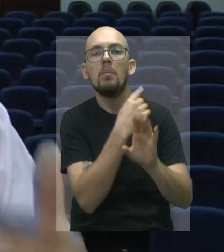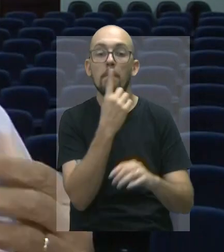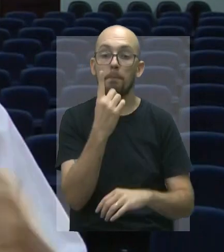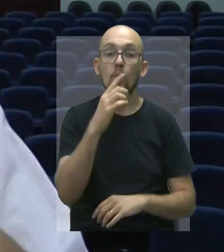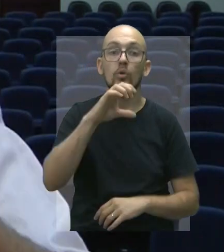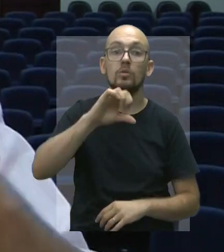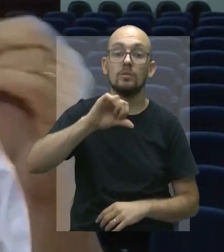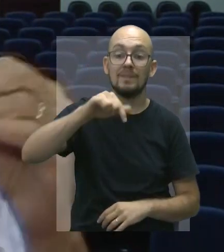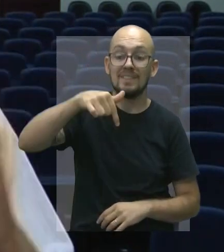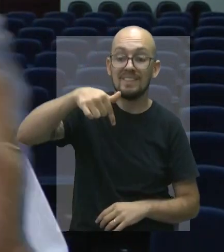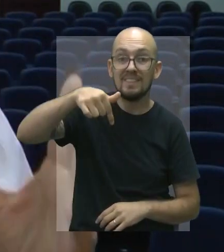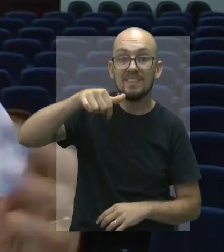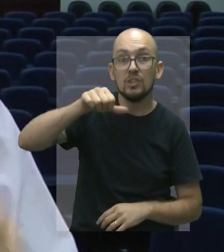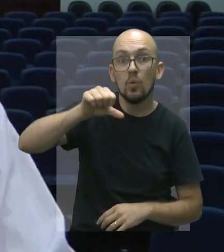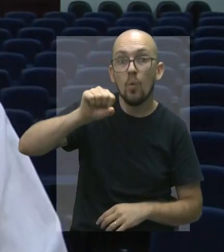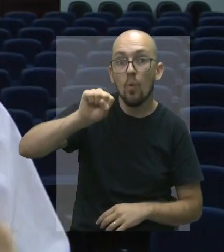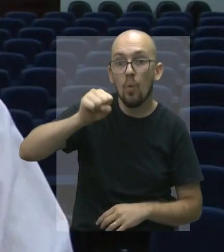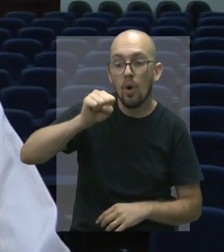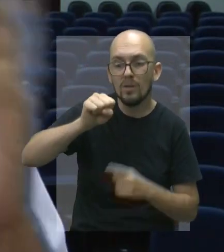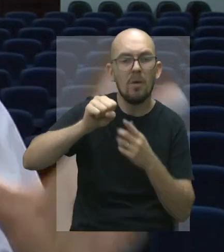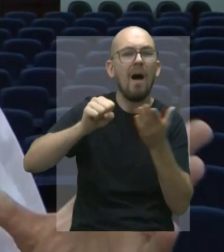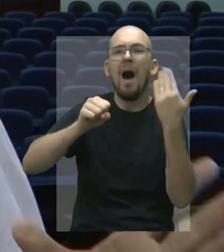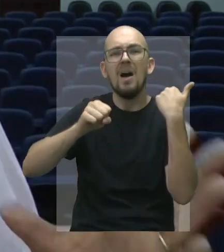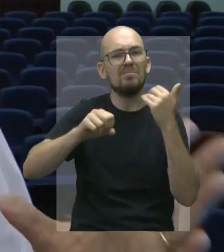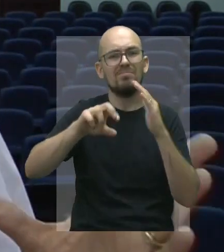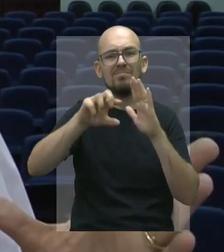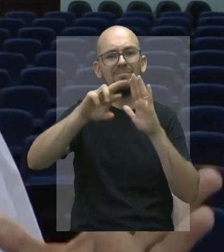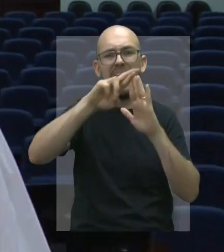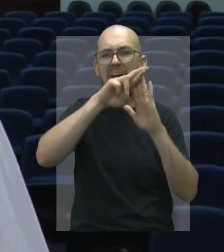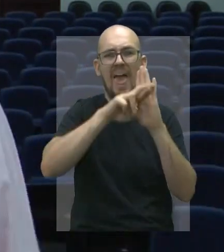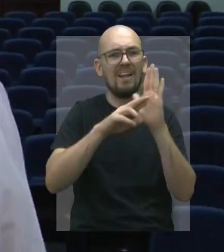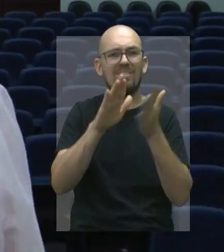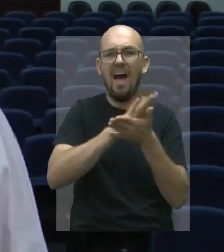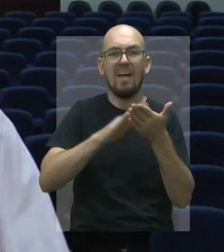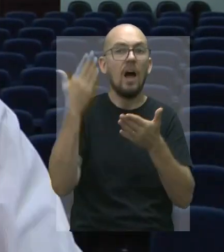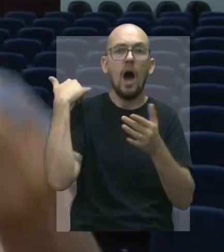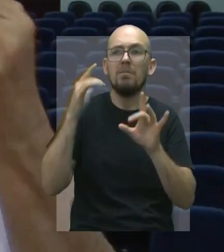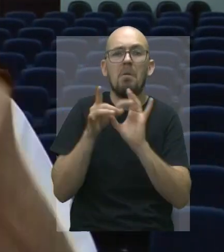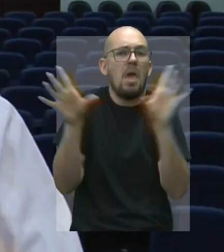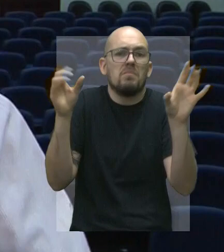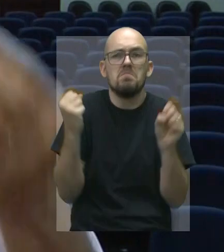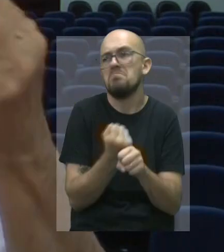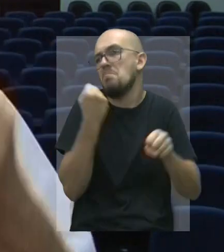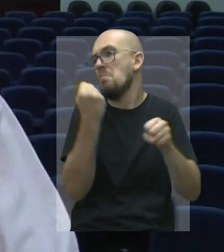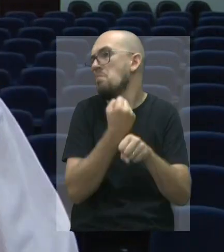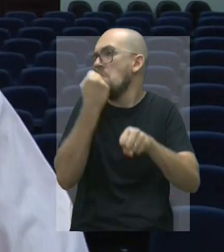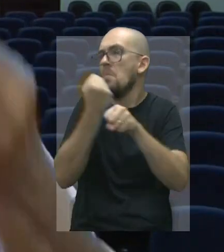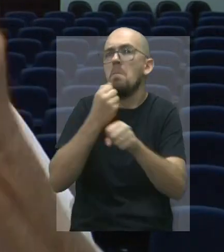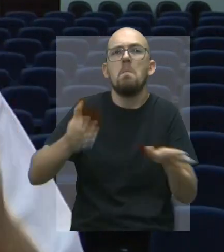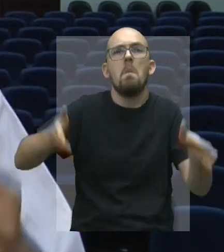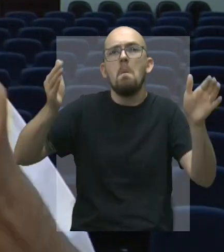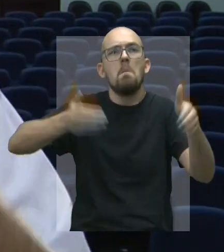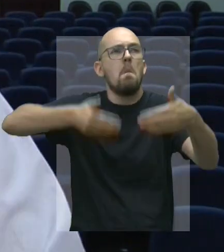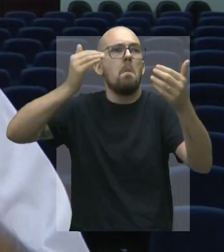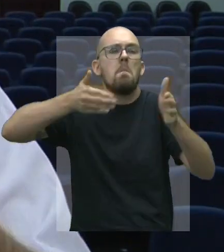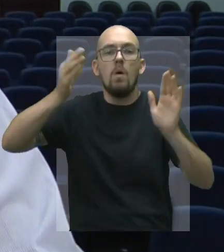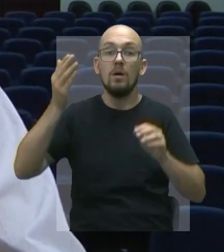não existia nenhuma norma, nenhuma disciplina para a construção. Então, as construções que foram feitas